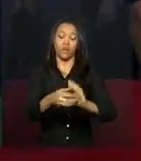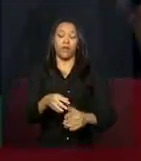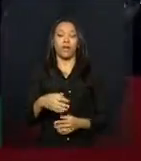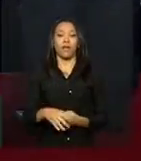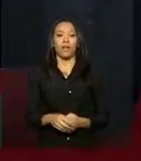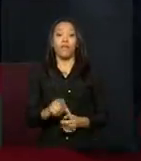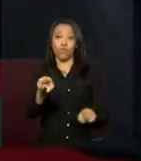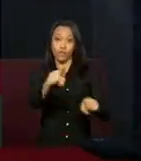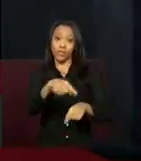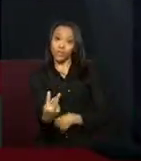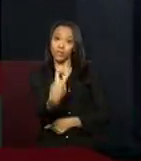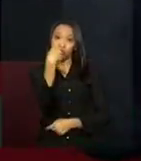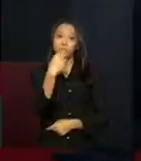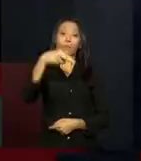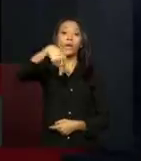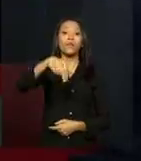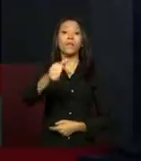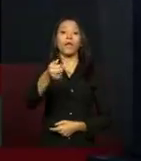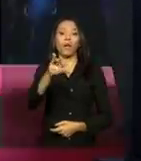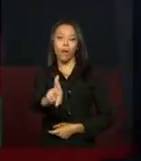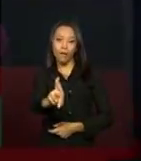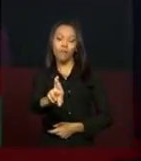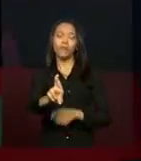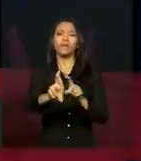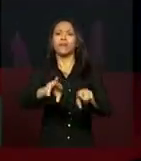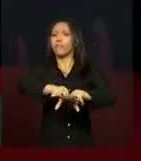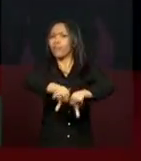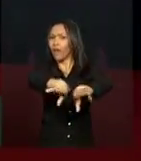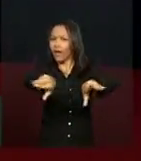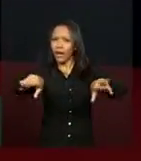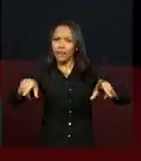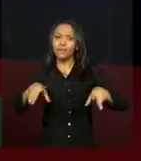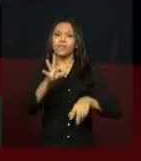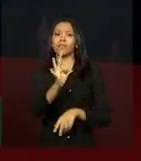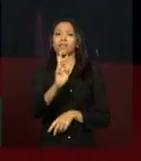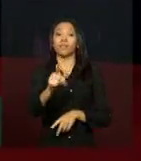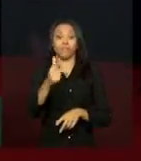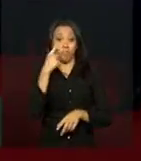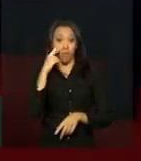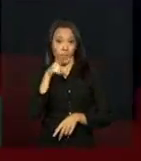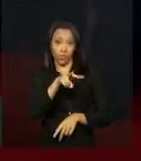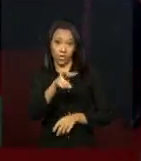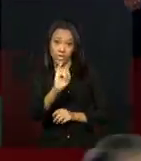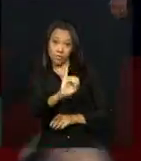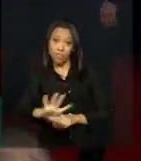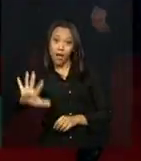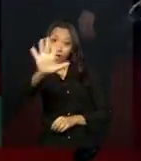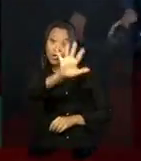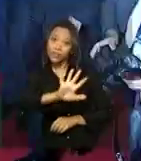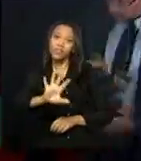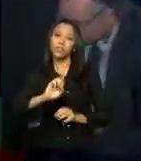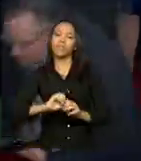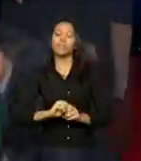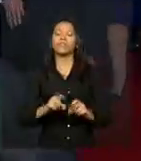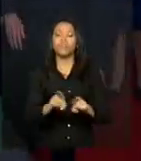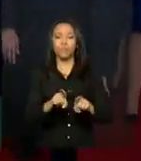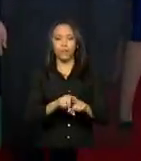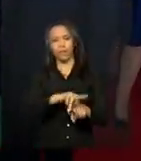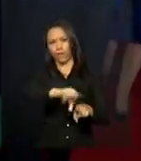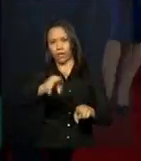NPR e o pool de emissoras, essa transmissão oficial, né, das imagens para todas as emissoras